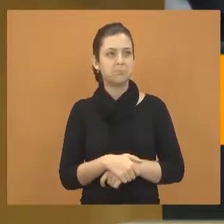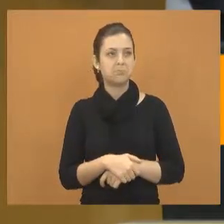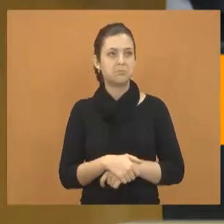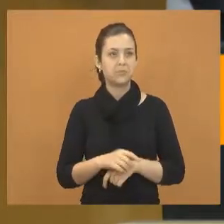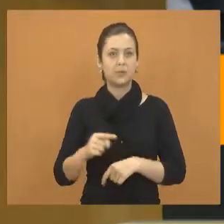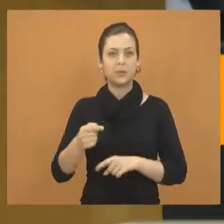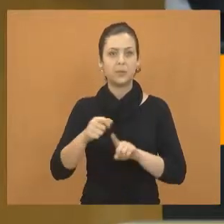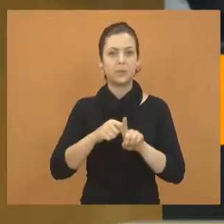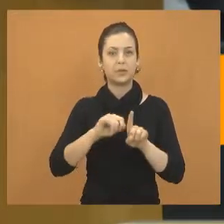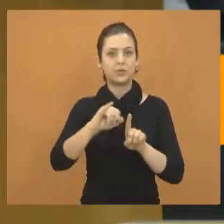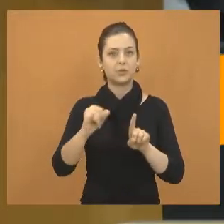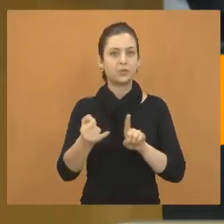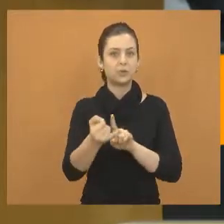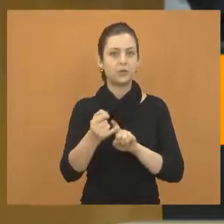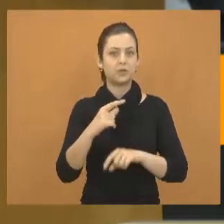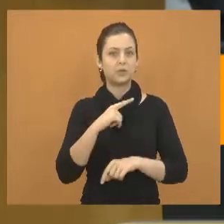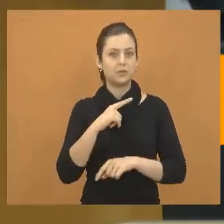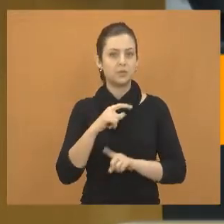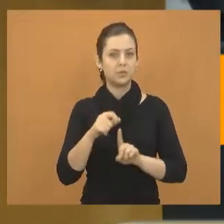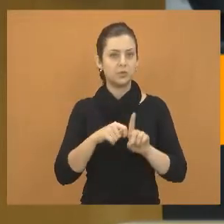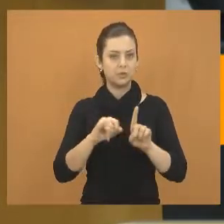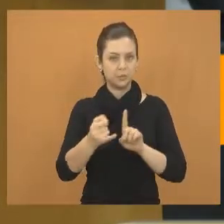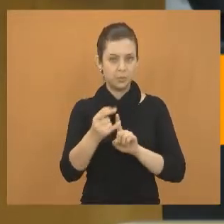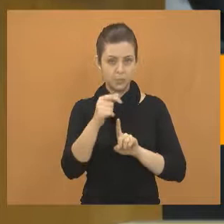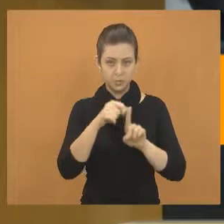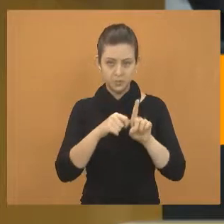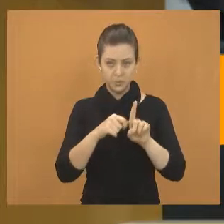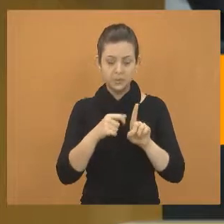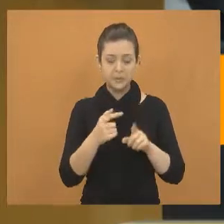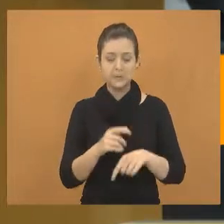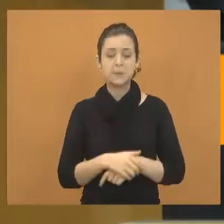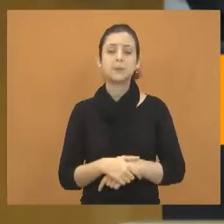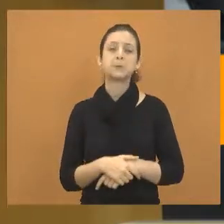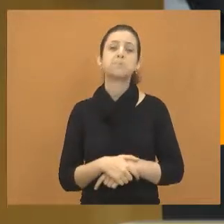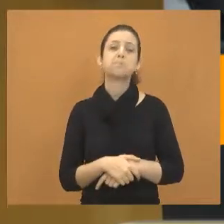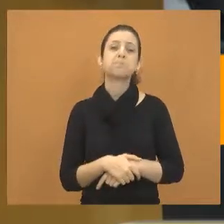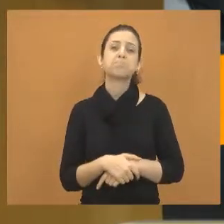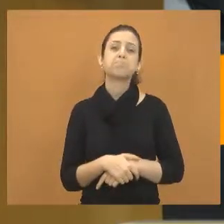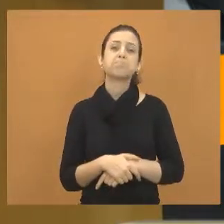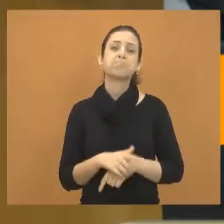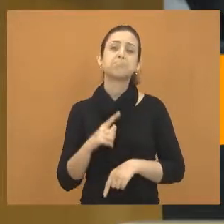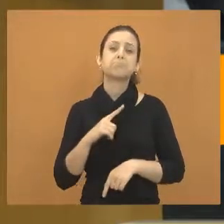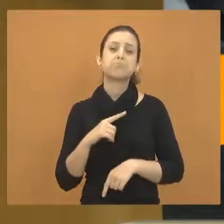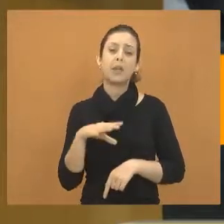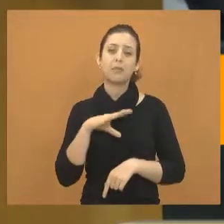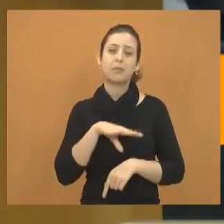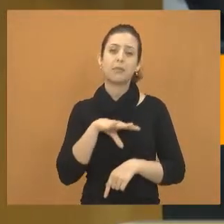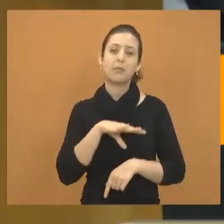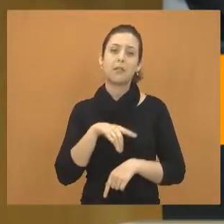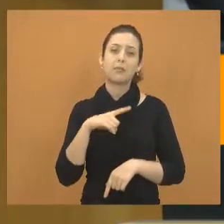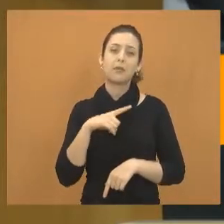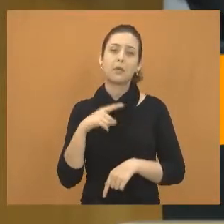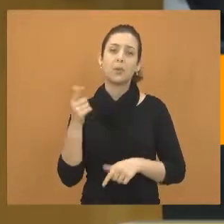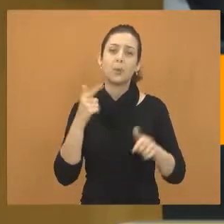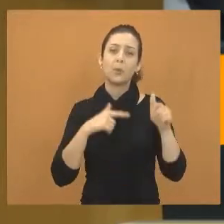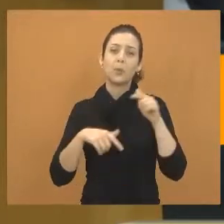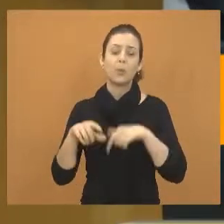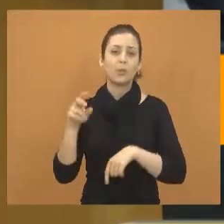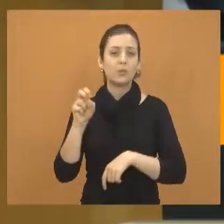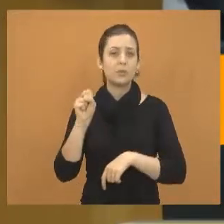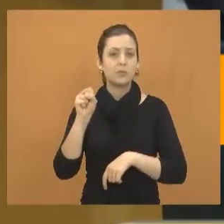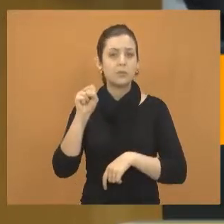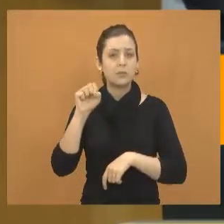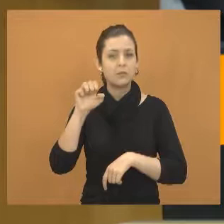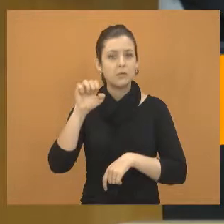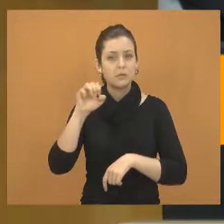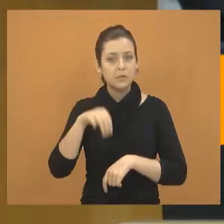próximo janeiro próximo, daqui um mês e pouco, a cidade de Jacareí está ganhando, sim, um novo